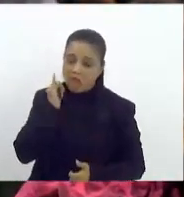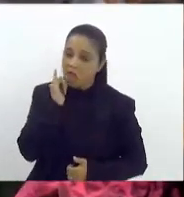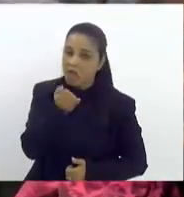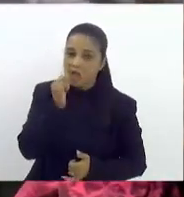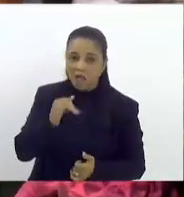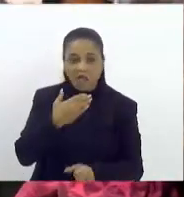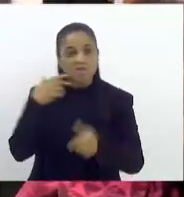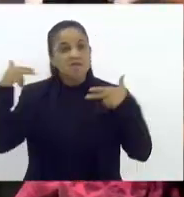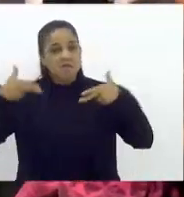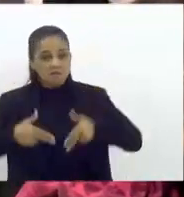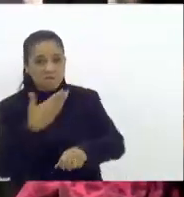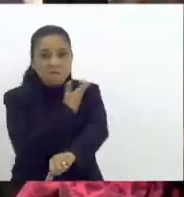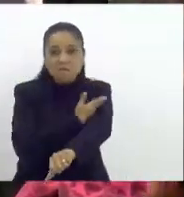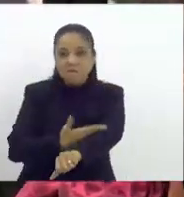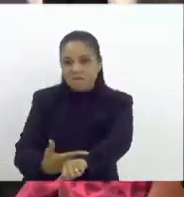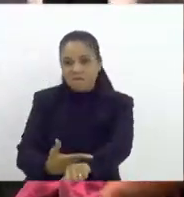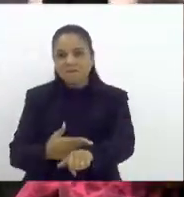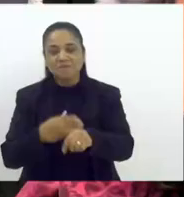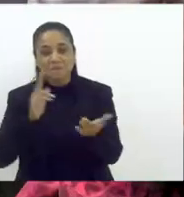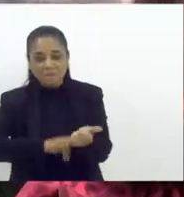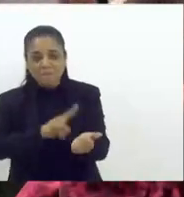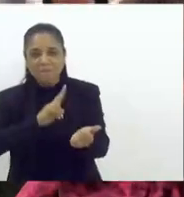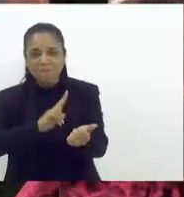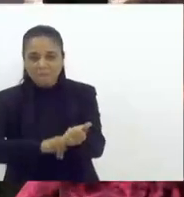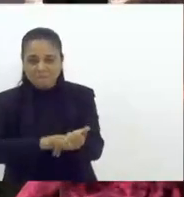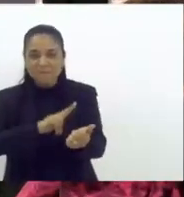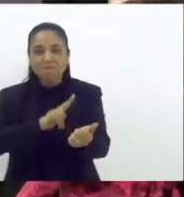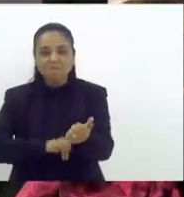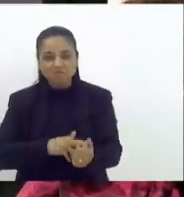Branco rap de branco